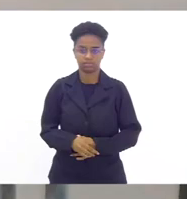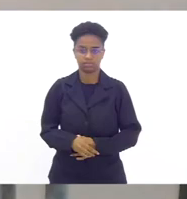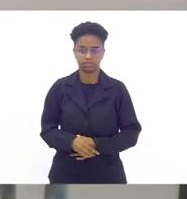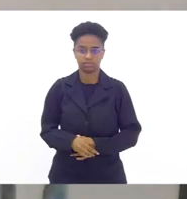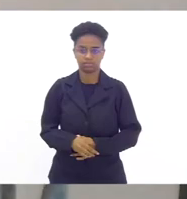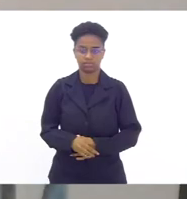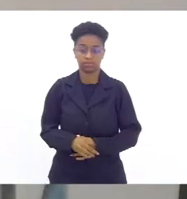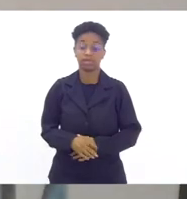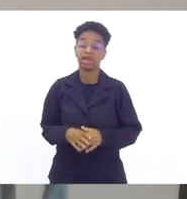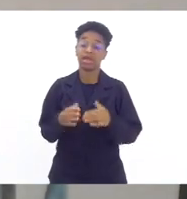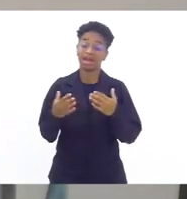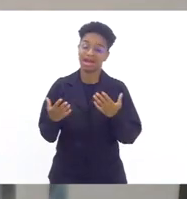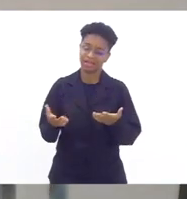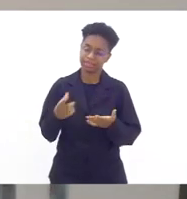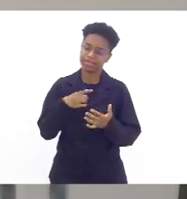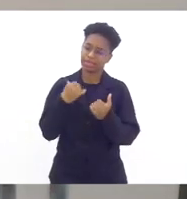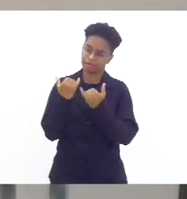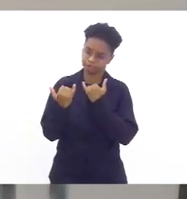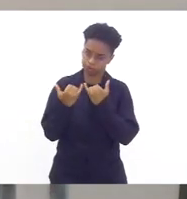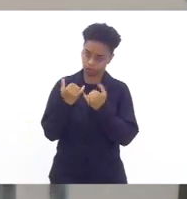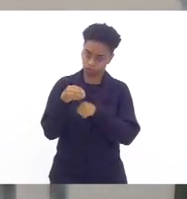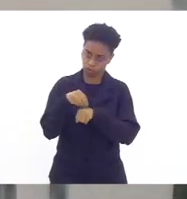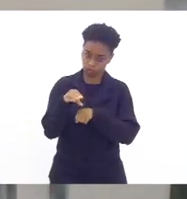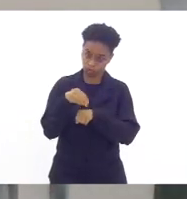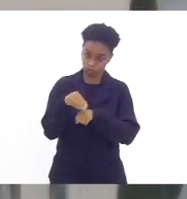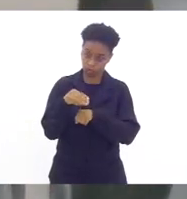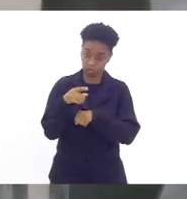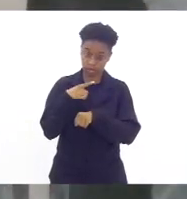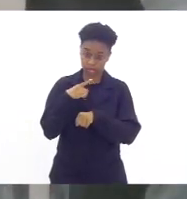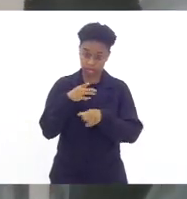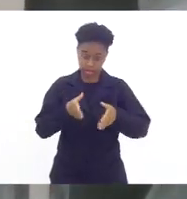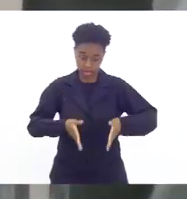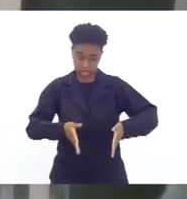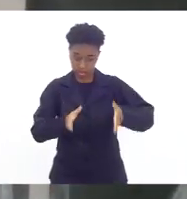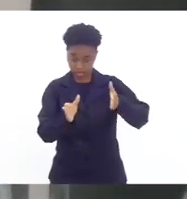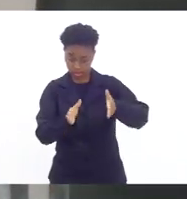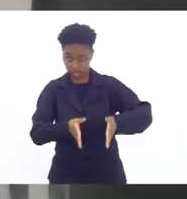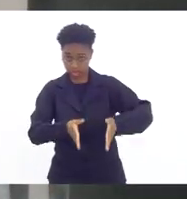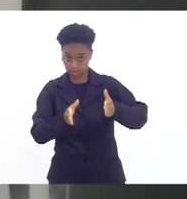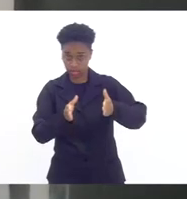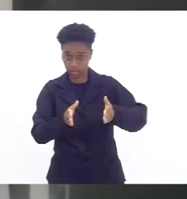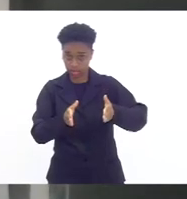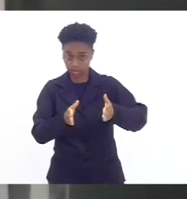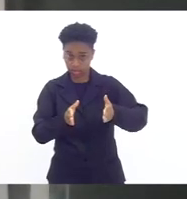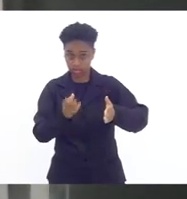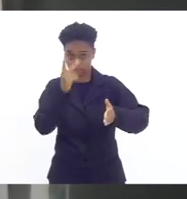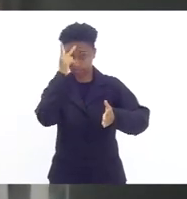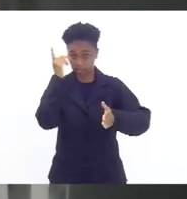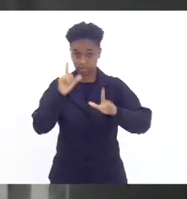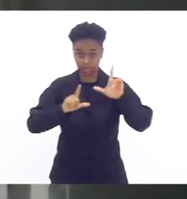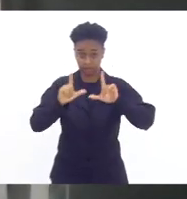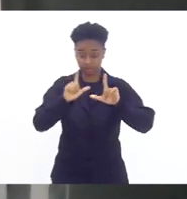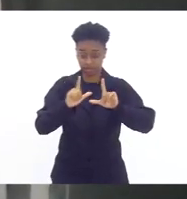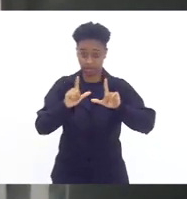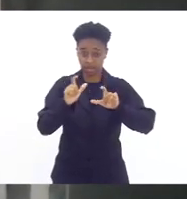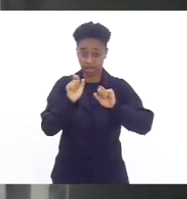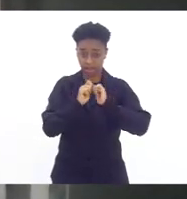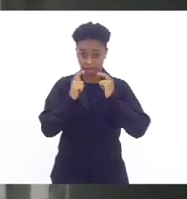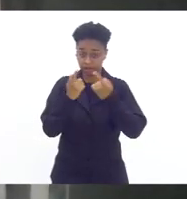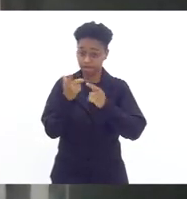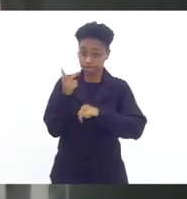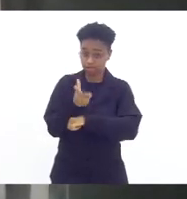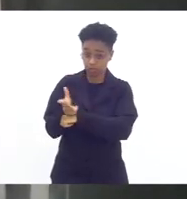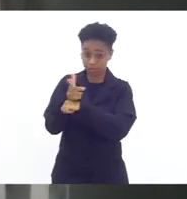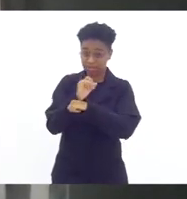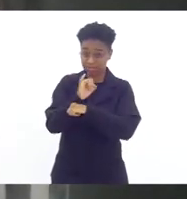Ah então tem uma informação nesse meio aqui a nossa companheiros da TV Alerta estão filmando então quando as pessoas